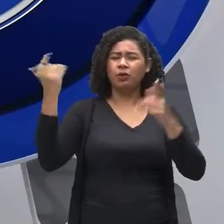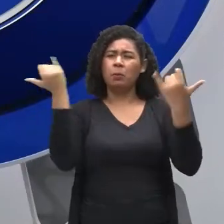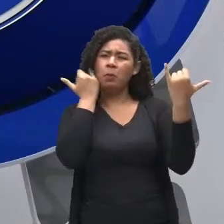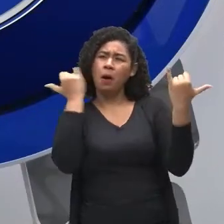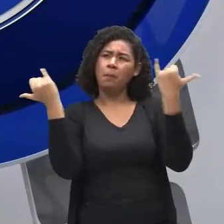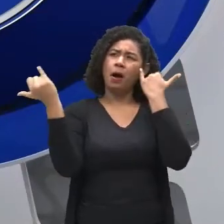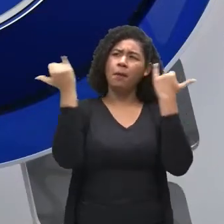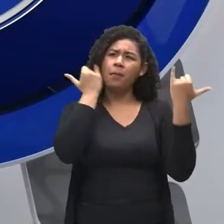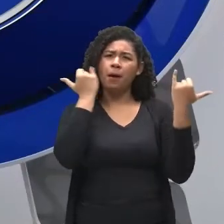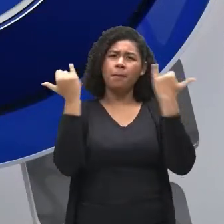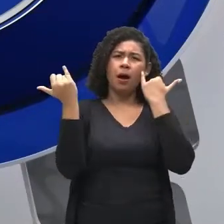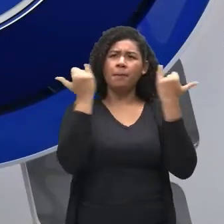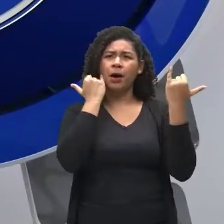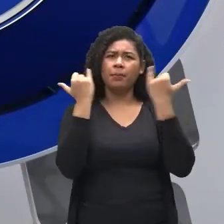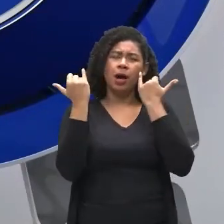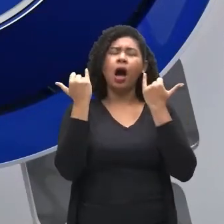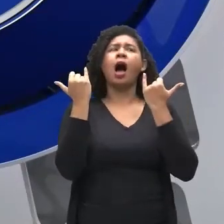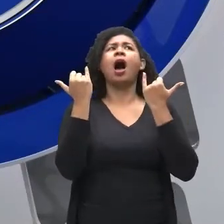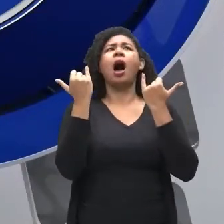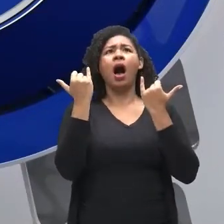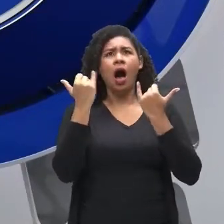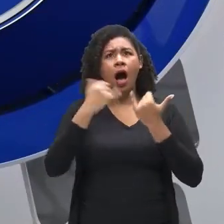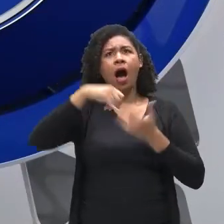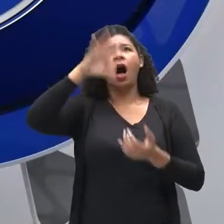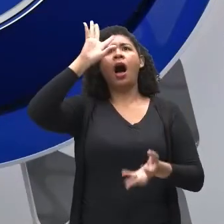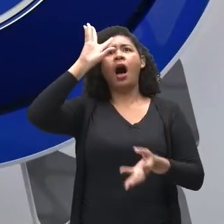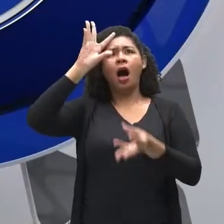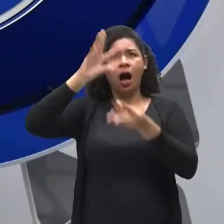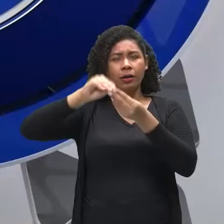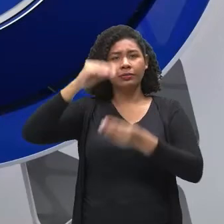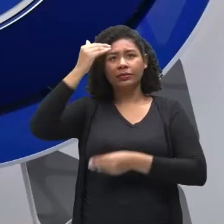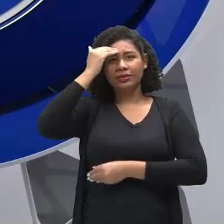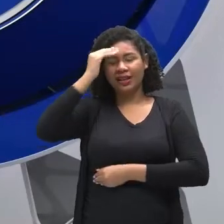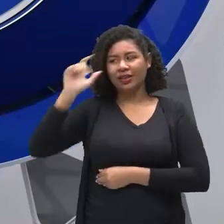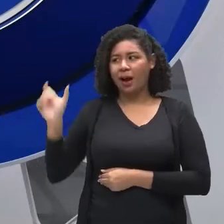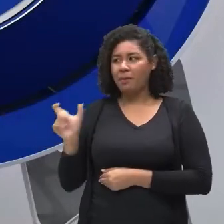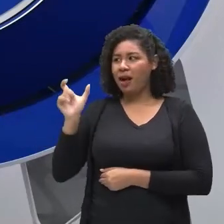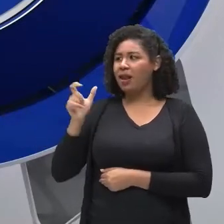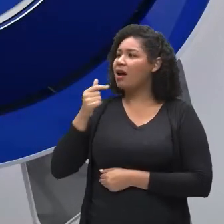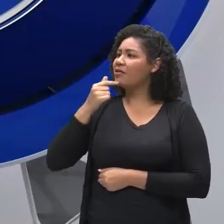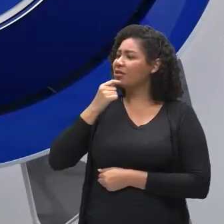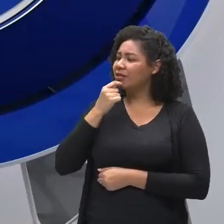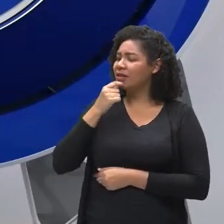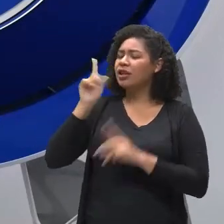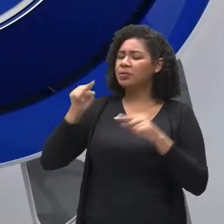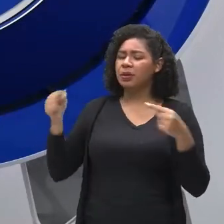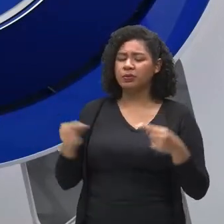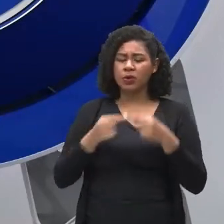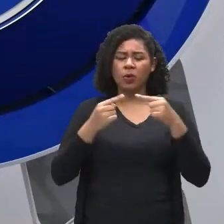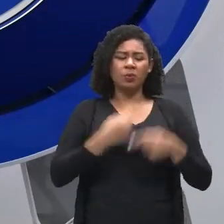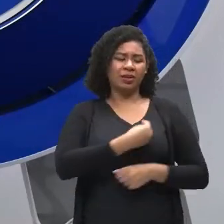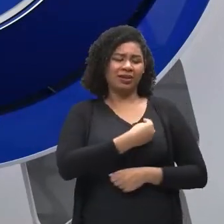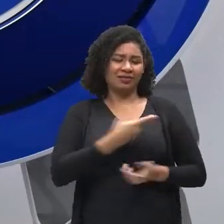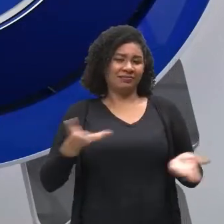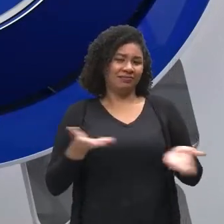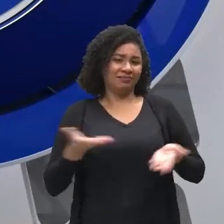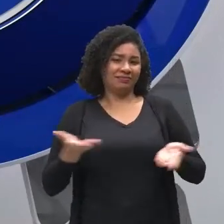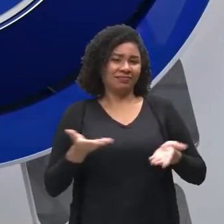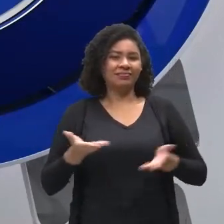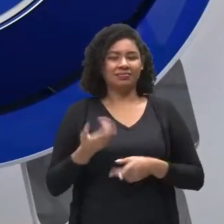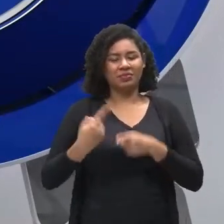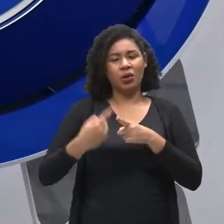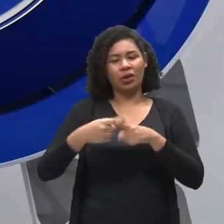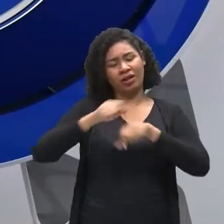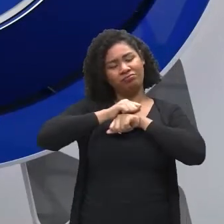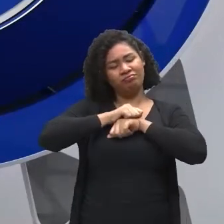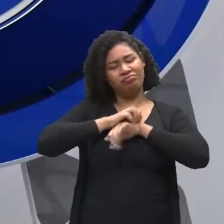se habituando com essas palavras em língua inglesa, que começa a fazer parte do nosso dia a dia, por esse alcance que ela tem, tá bom?